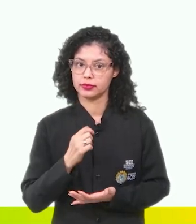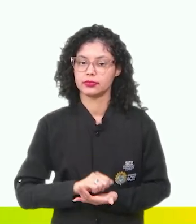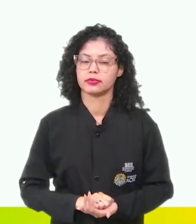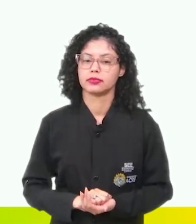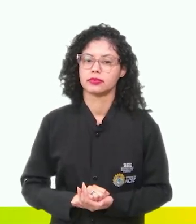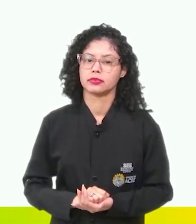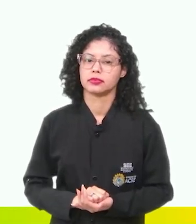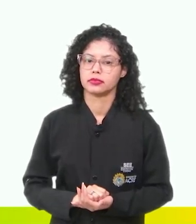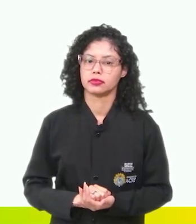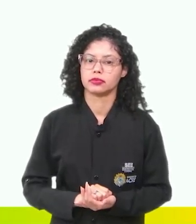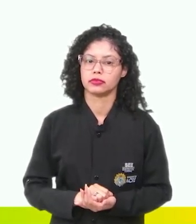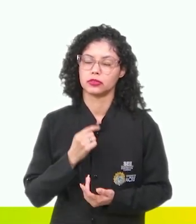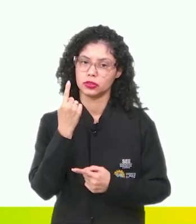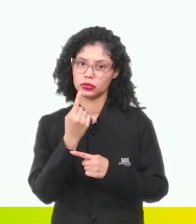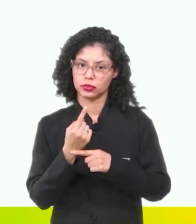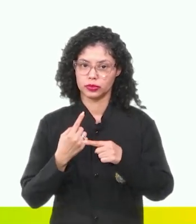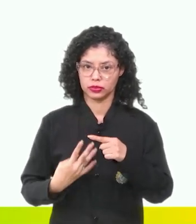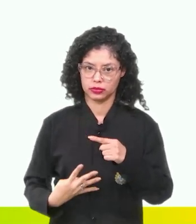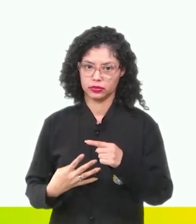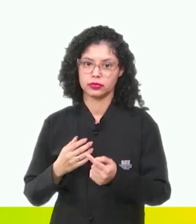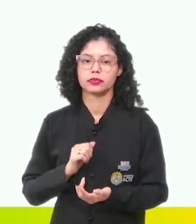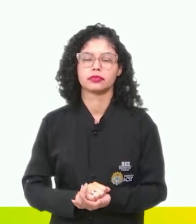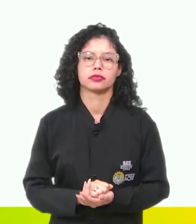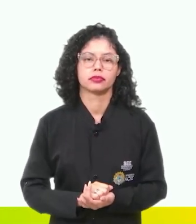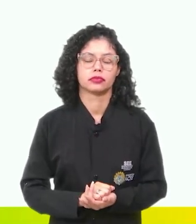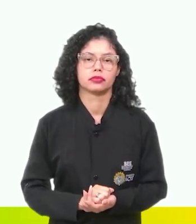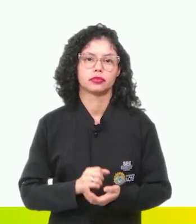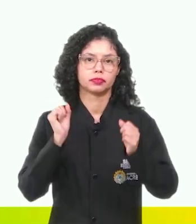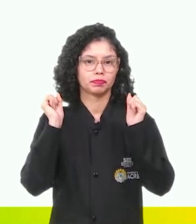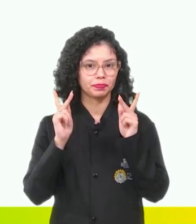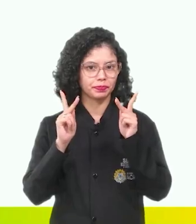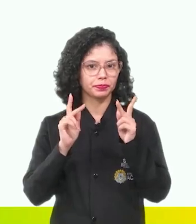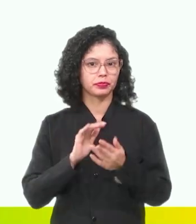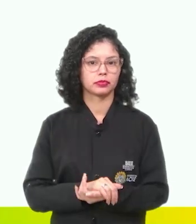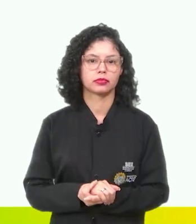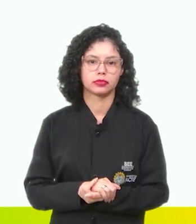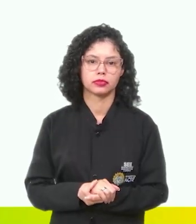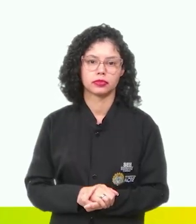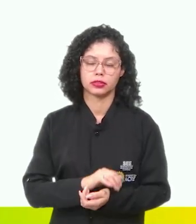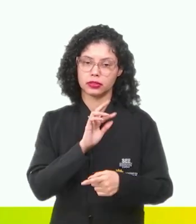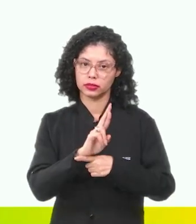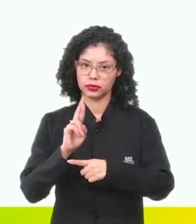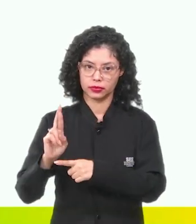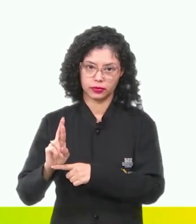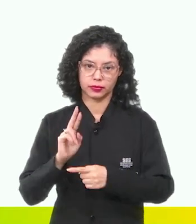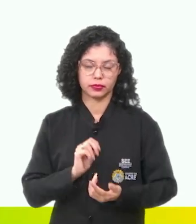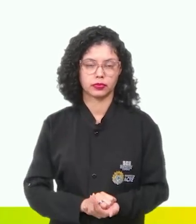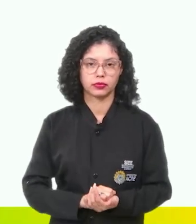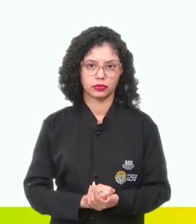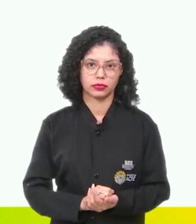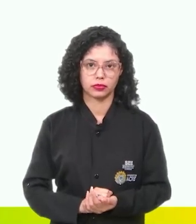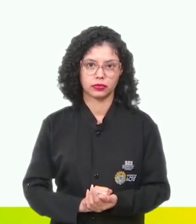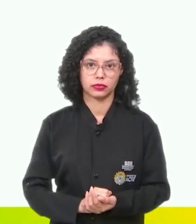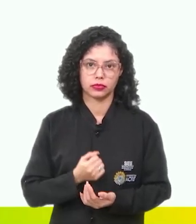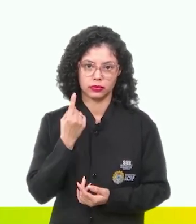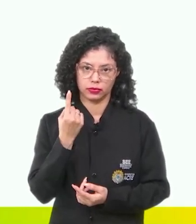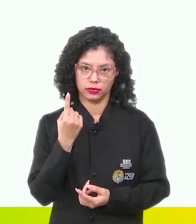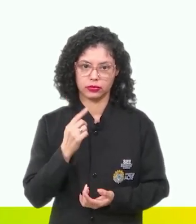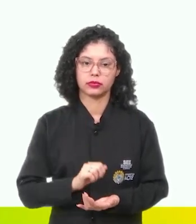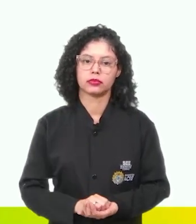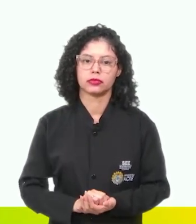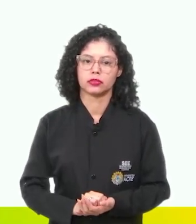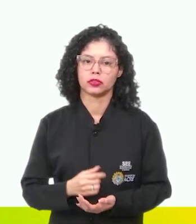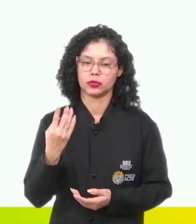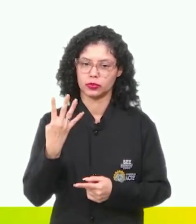1 sobre 4, porque 1, 2, 3, 4. Ótimo. Rzão, Rzão, quantas vezes está aparecendo? Uma vez sobre